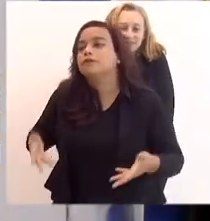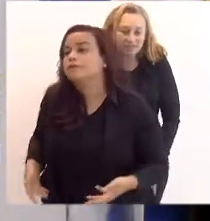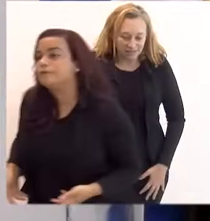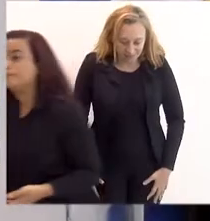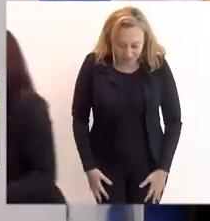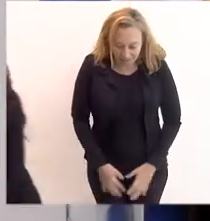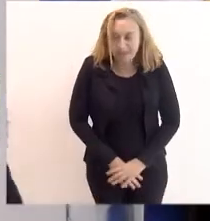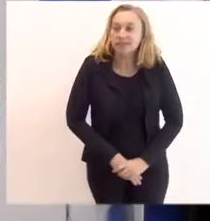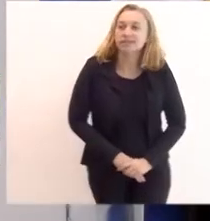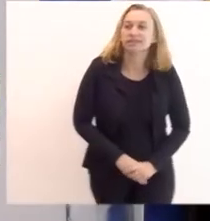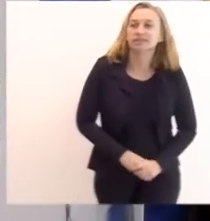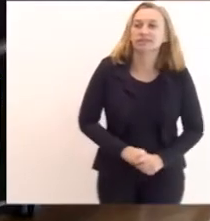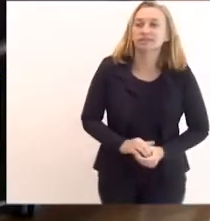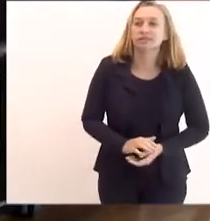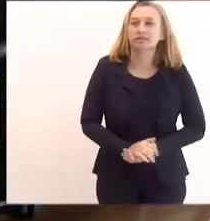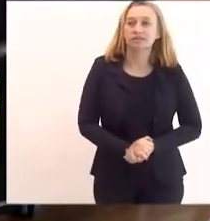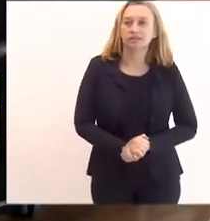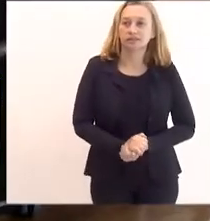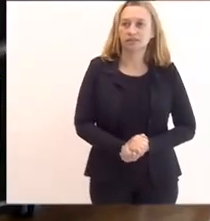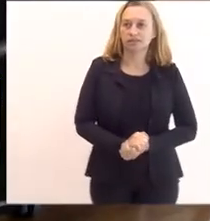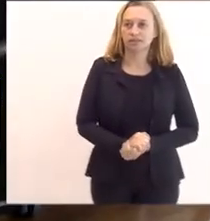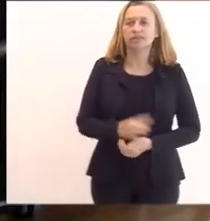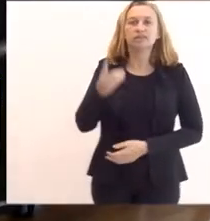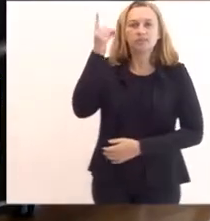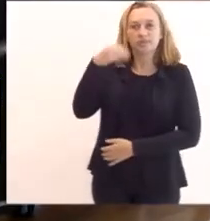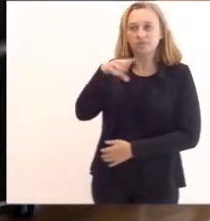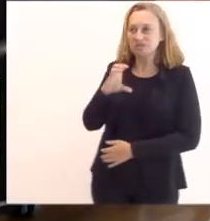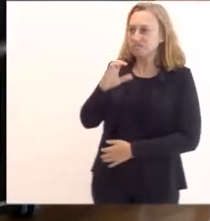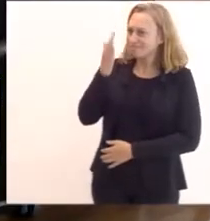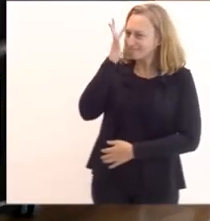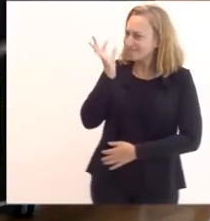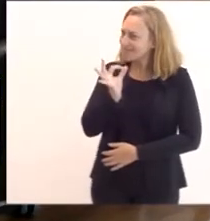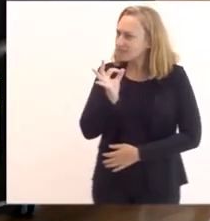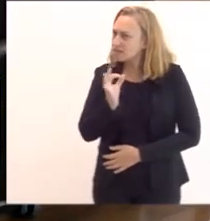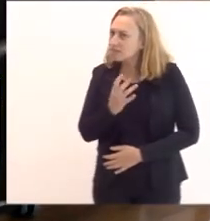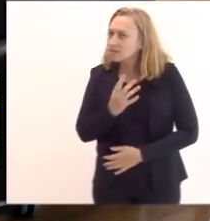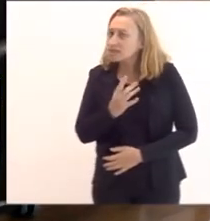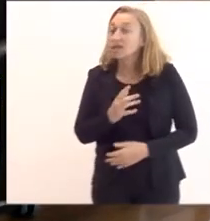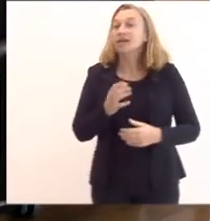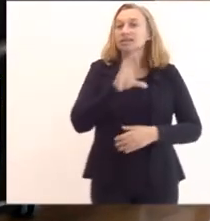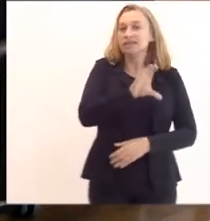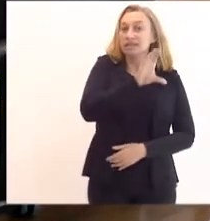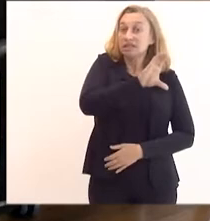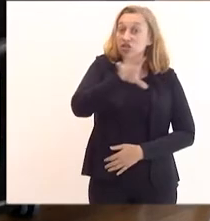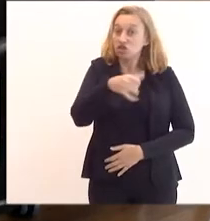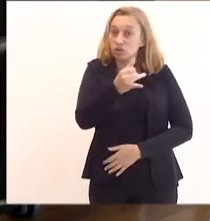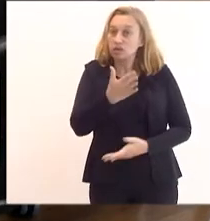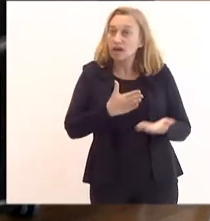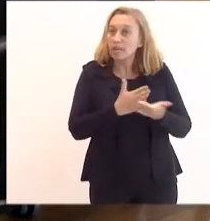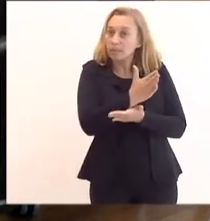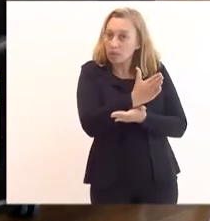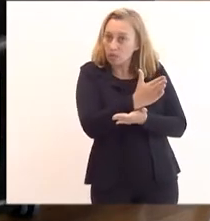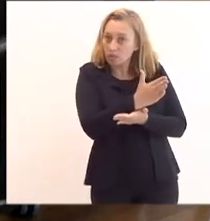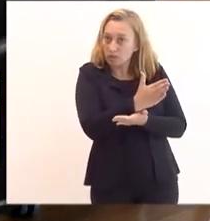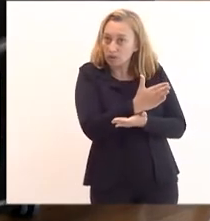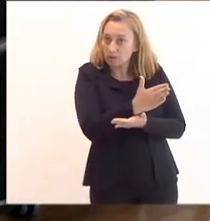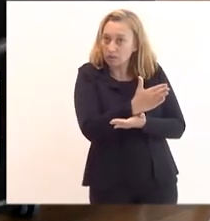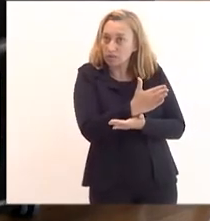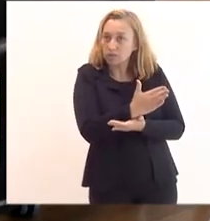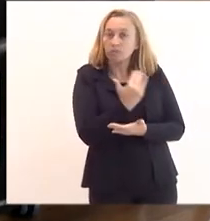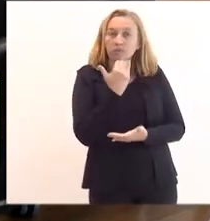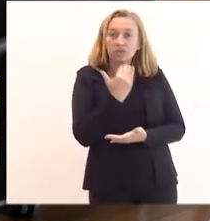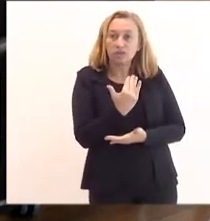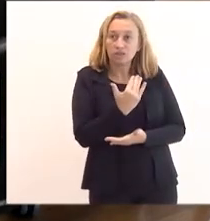Eu quero fazer uma proposta. O Mink, você não está entendendo. A CCJ aprova o parecer. Ponto.